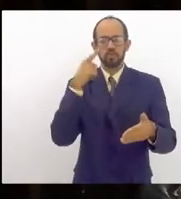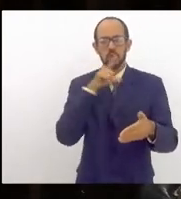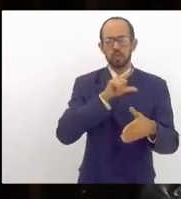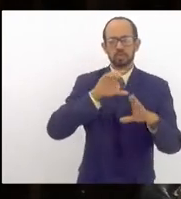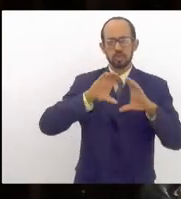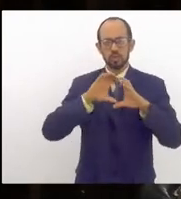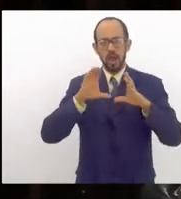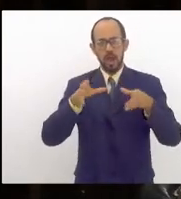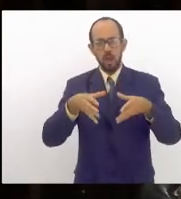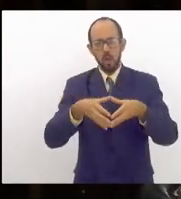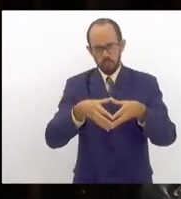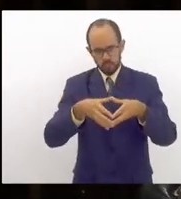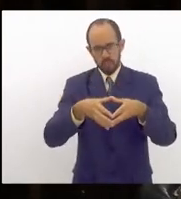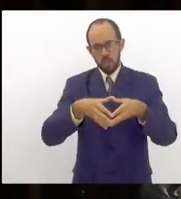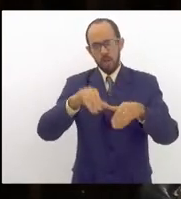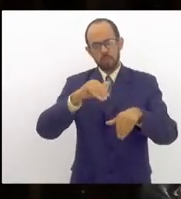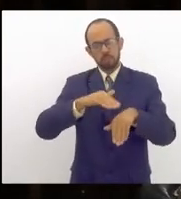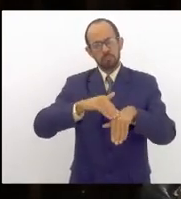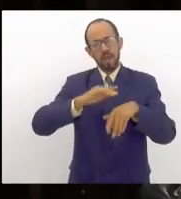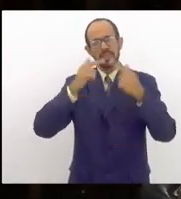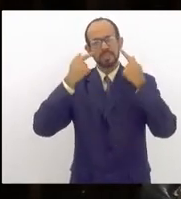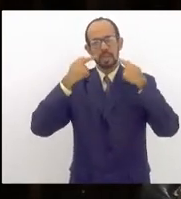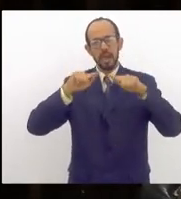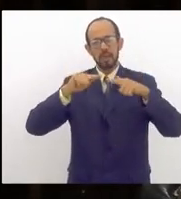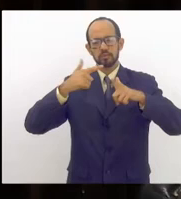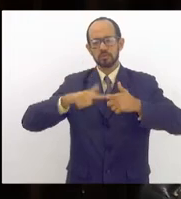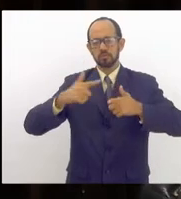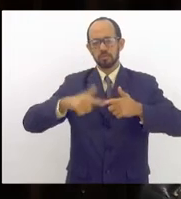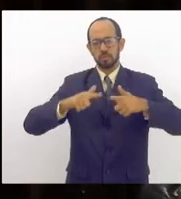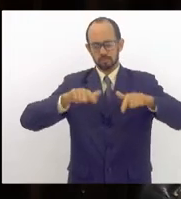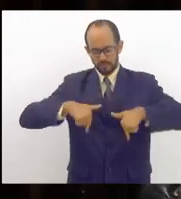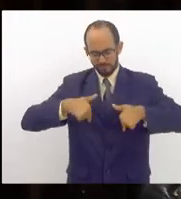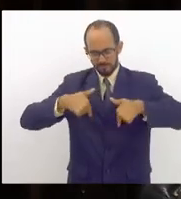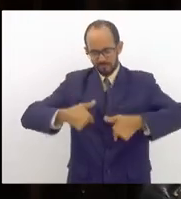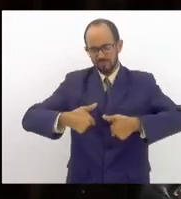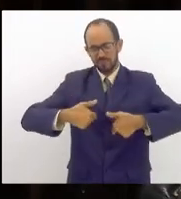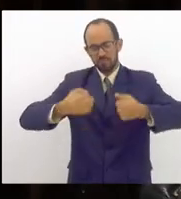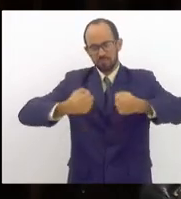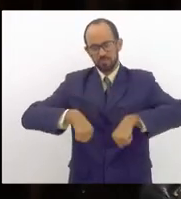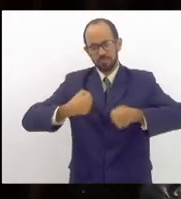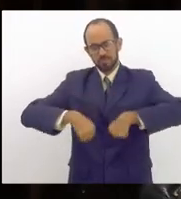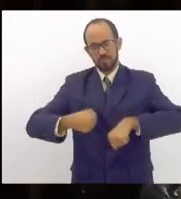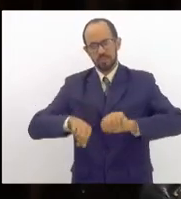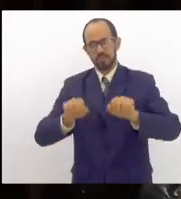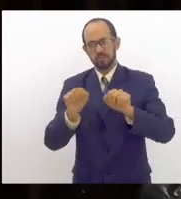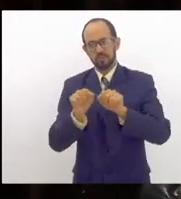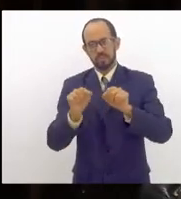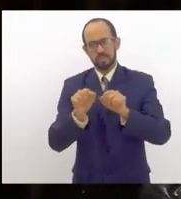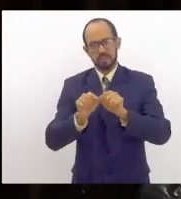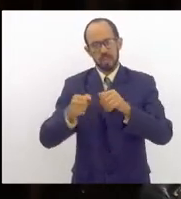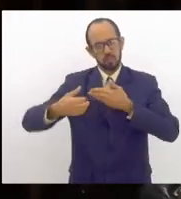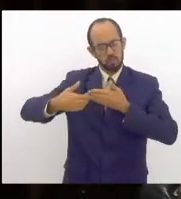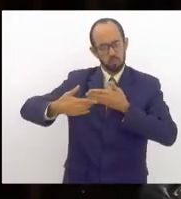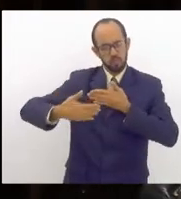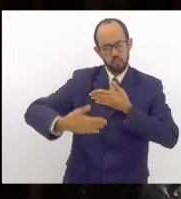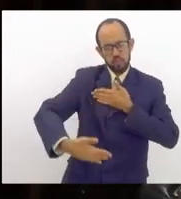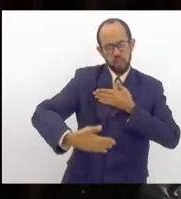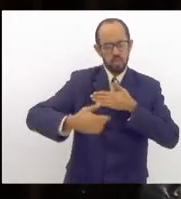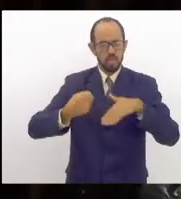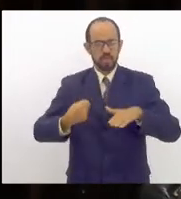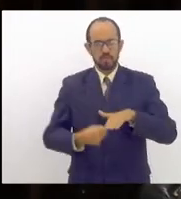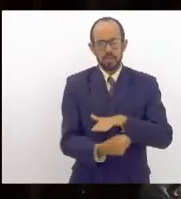aos mais graves problemas os enfrentamentos necessários é que foram feitos ao longo do seu mandato